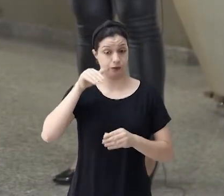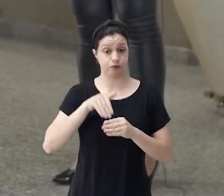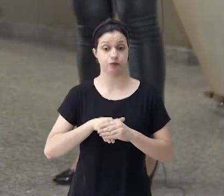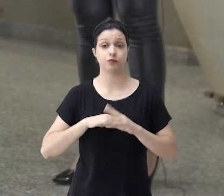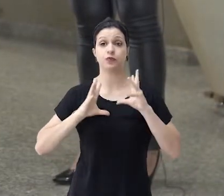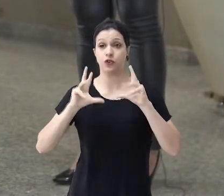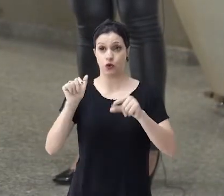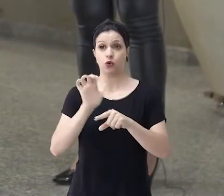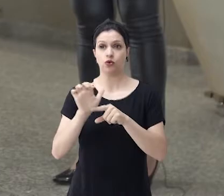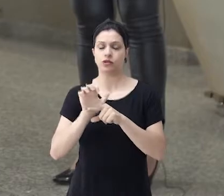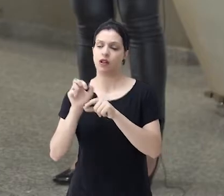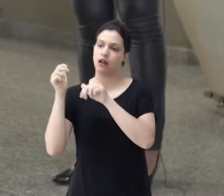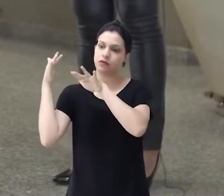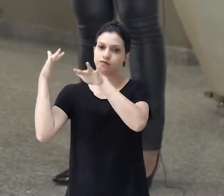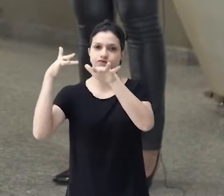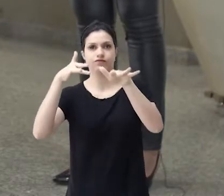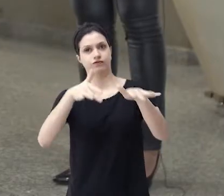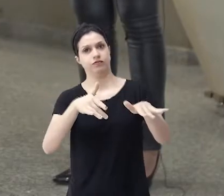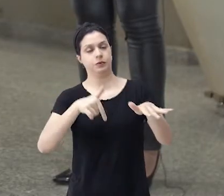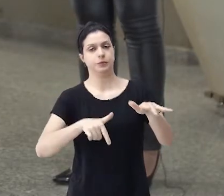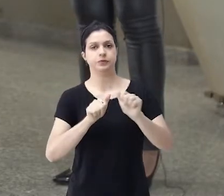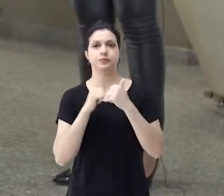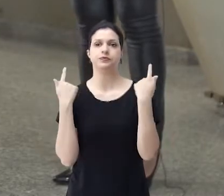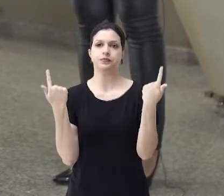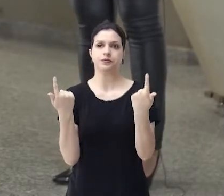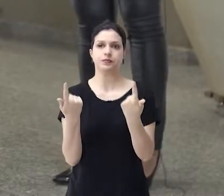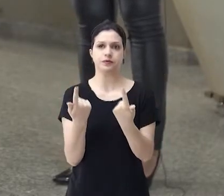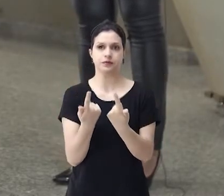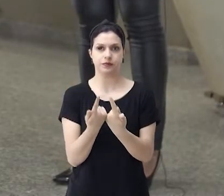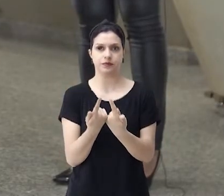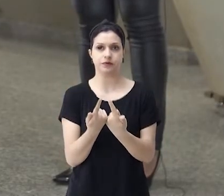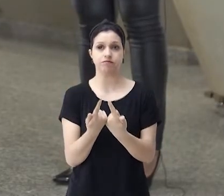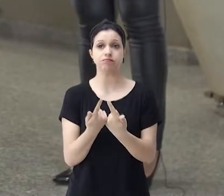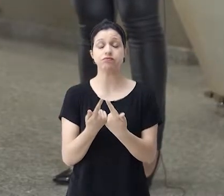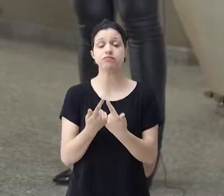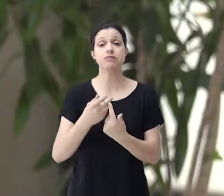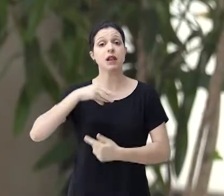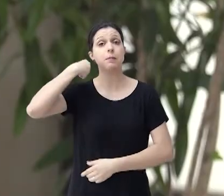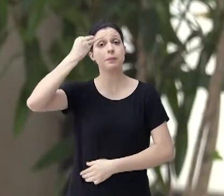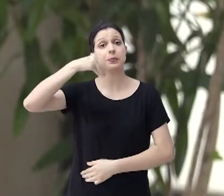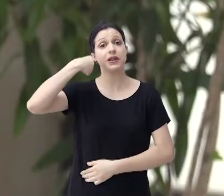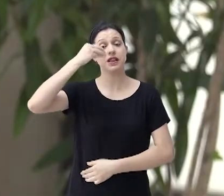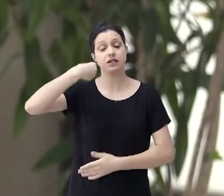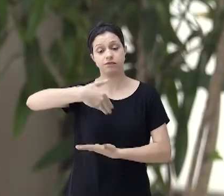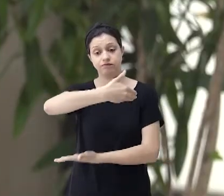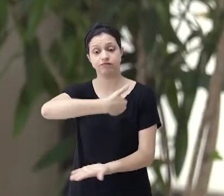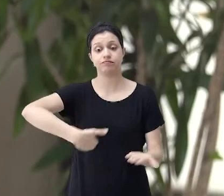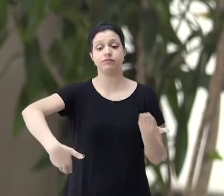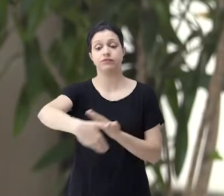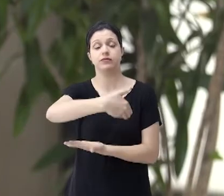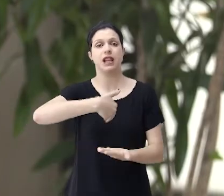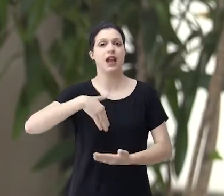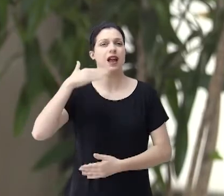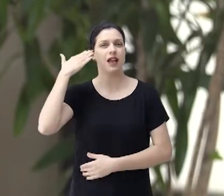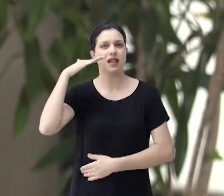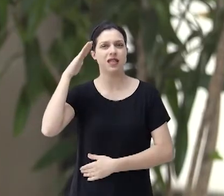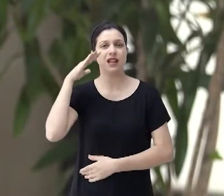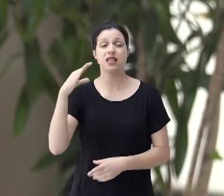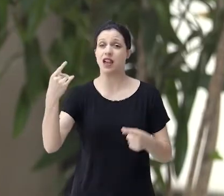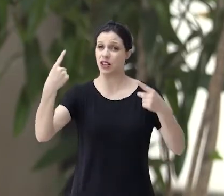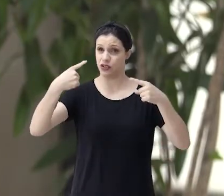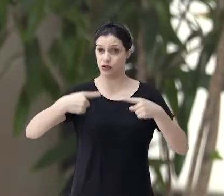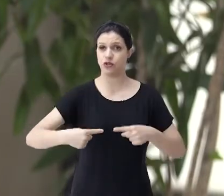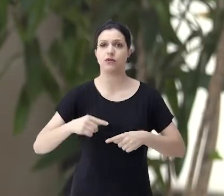Prefeitos eleitos de todo o estado vieram à Assembleia Legislativa para a troca de experiências e